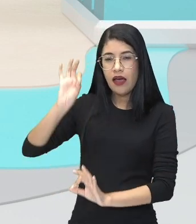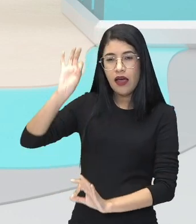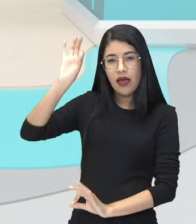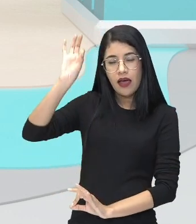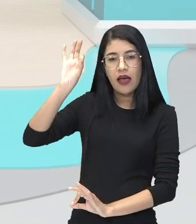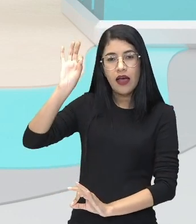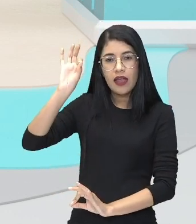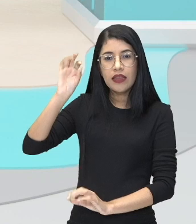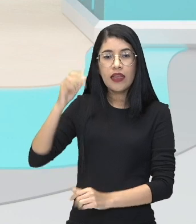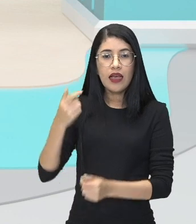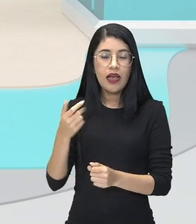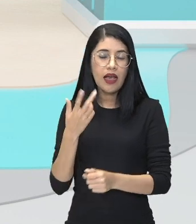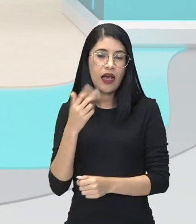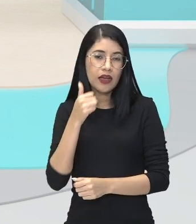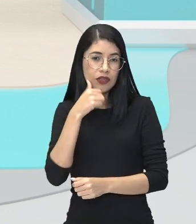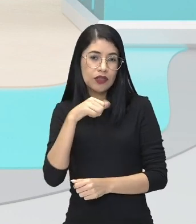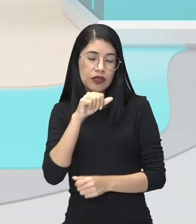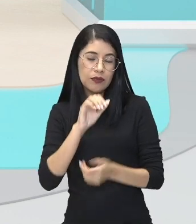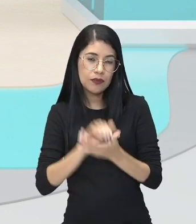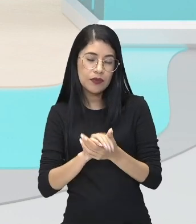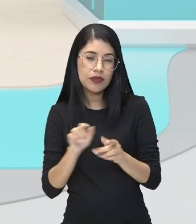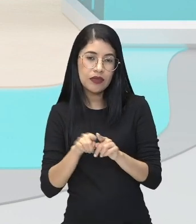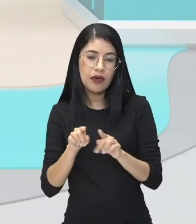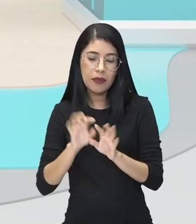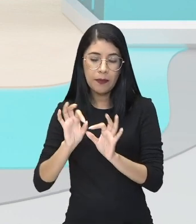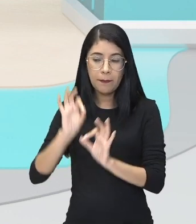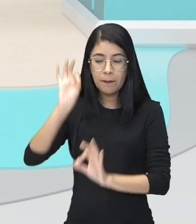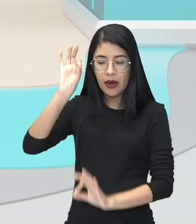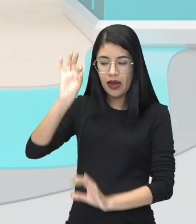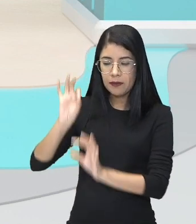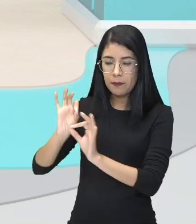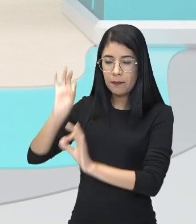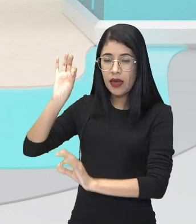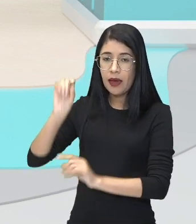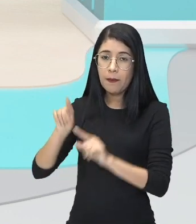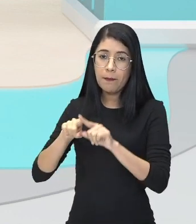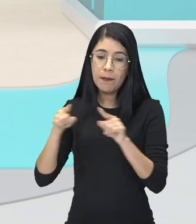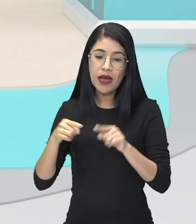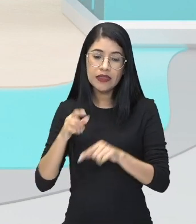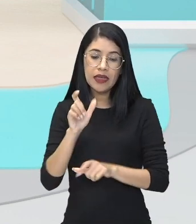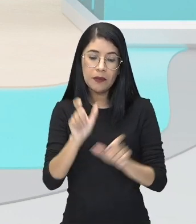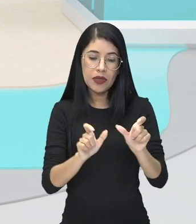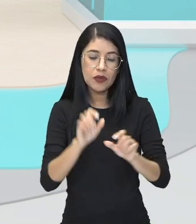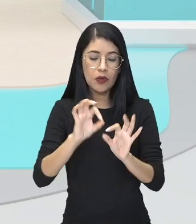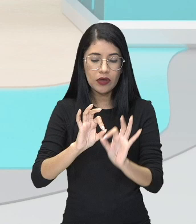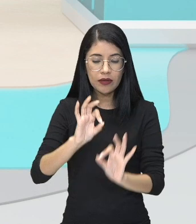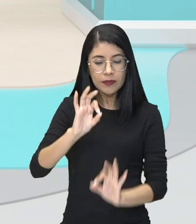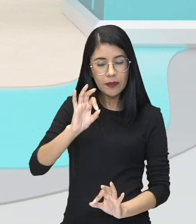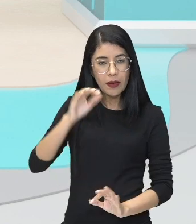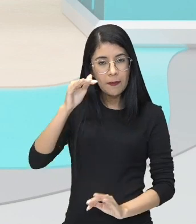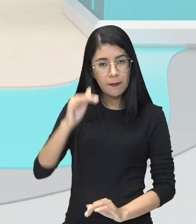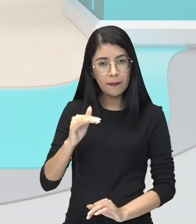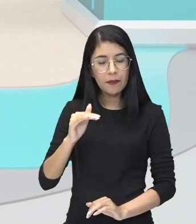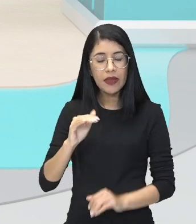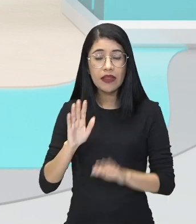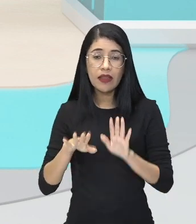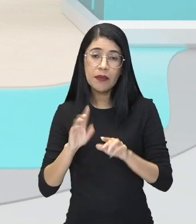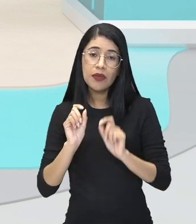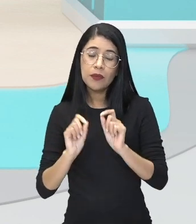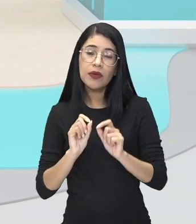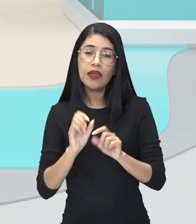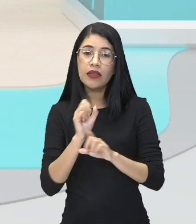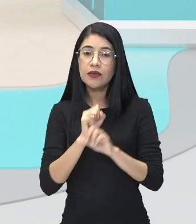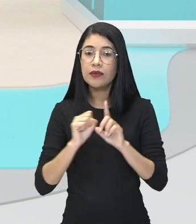esposa dele, e o restante era em menor tamanho, dependendo das suas condições na sociedade. Mas